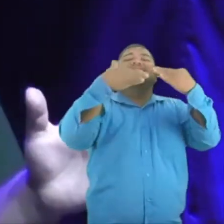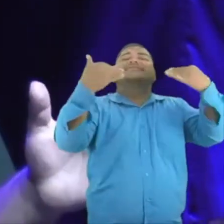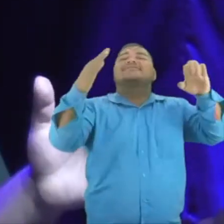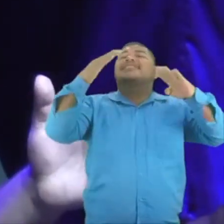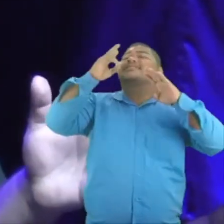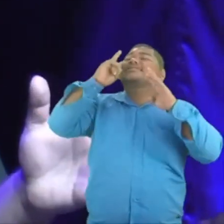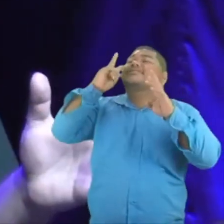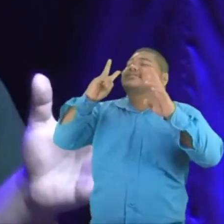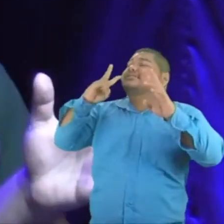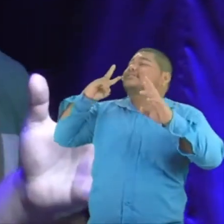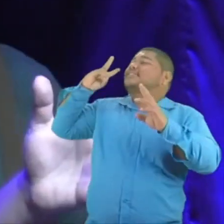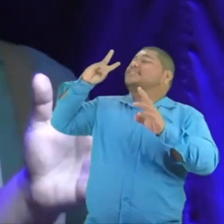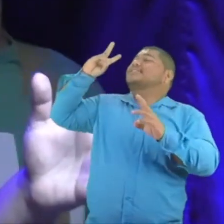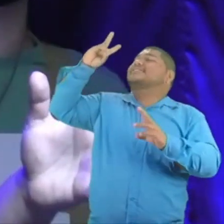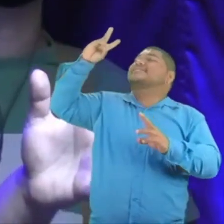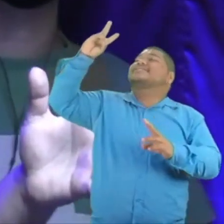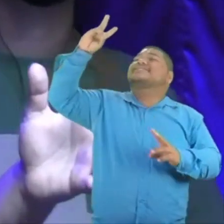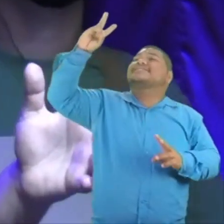as ondas